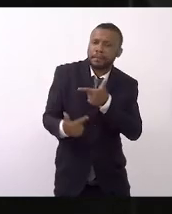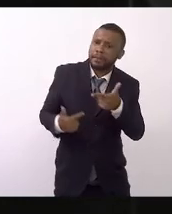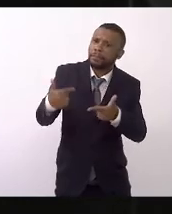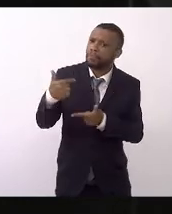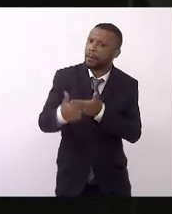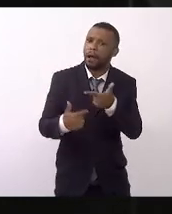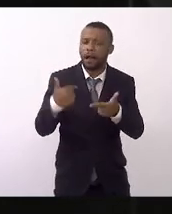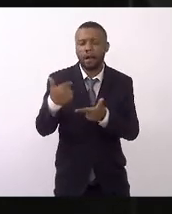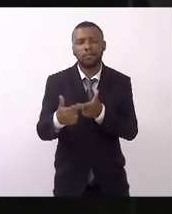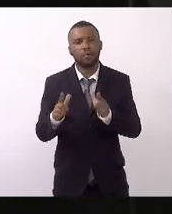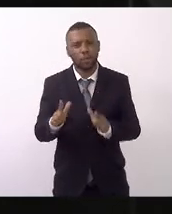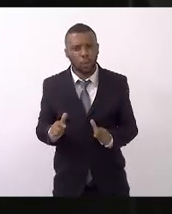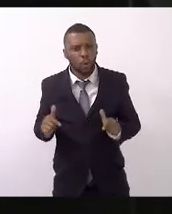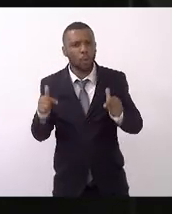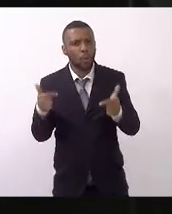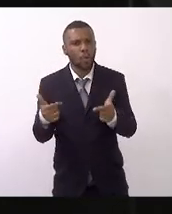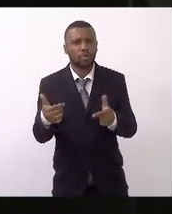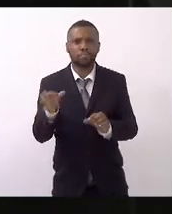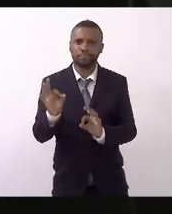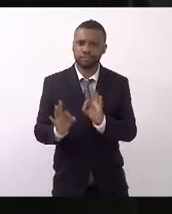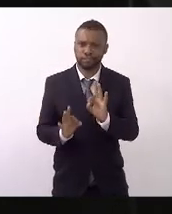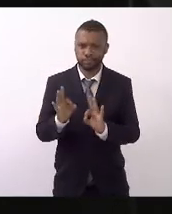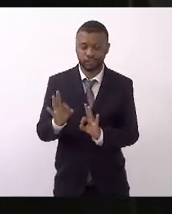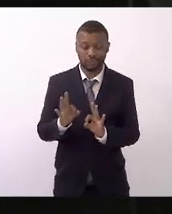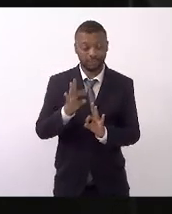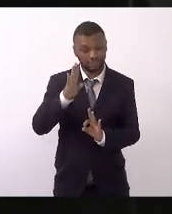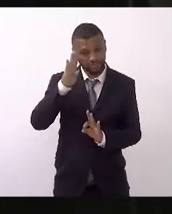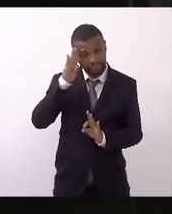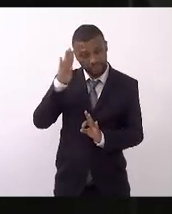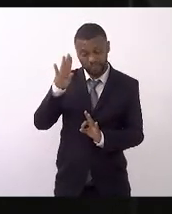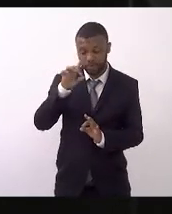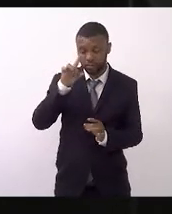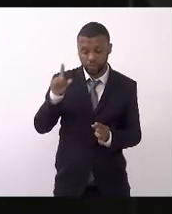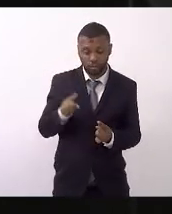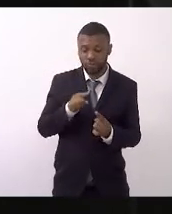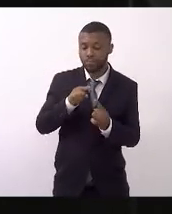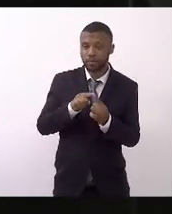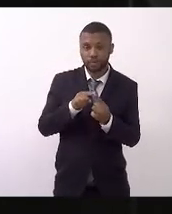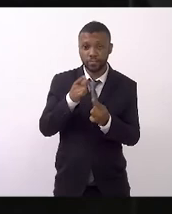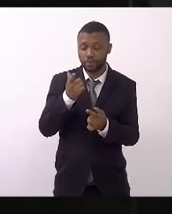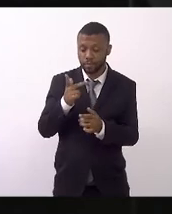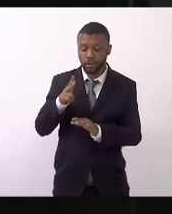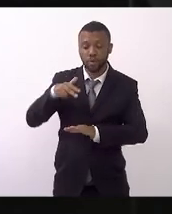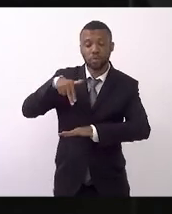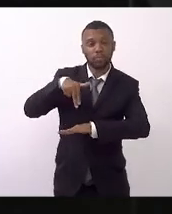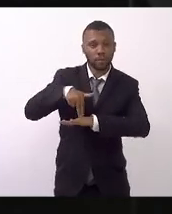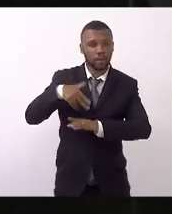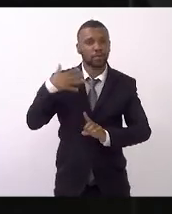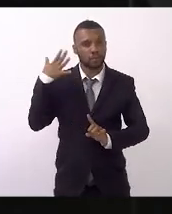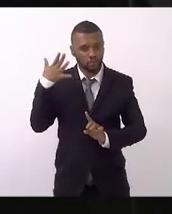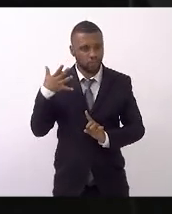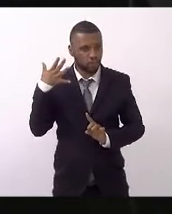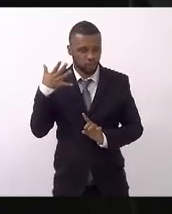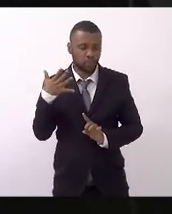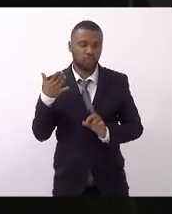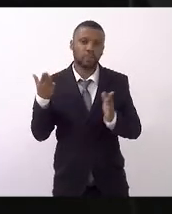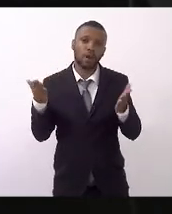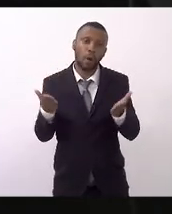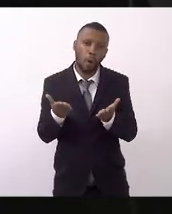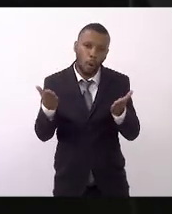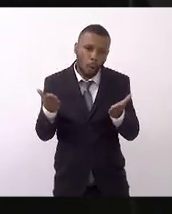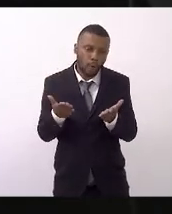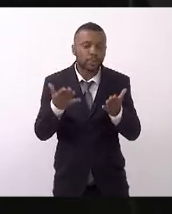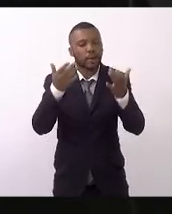funcionar. Meu motivo, mais uma vez, de subir aqui, hoje, é